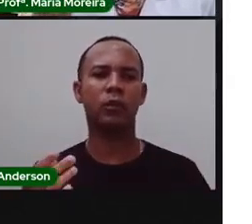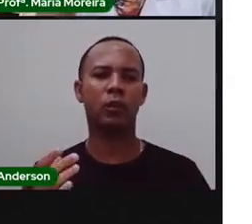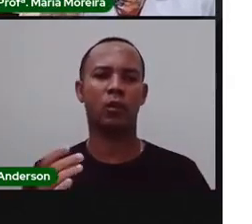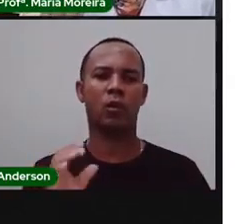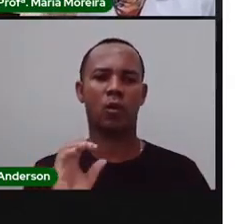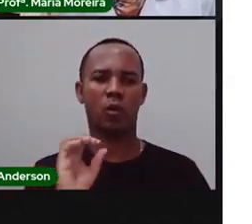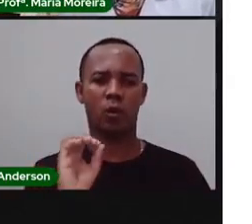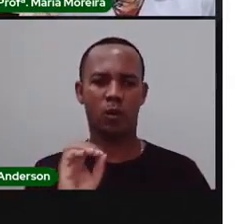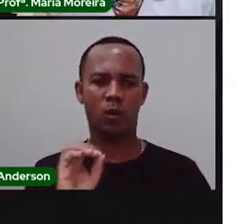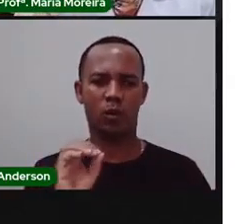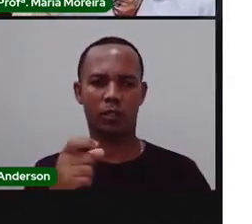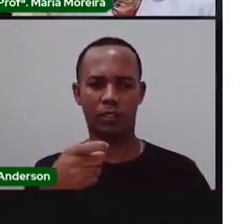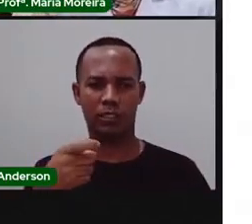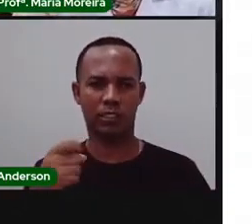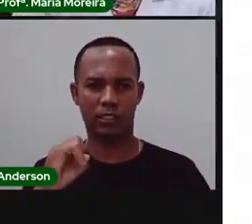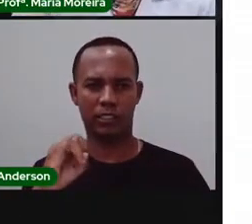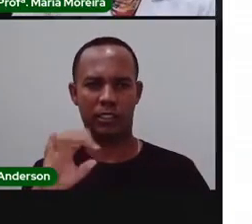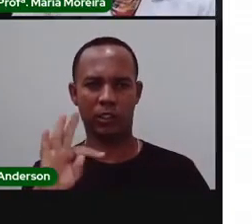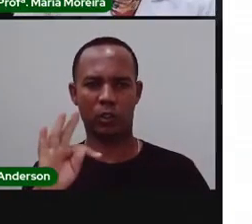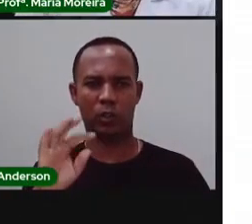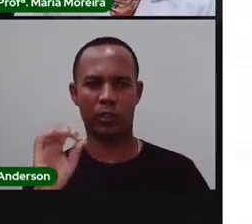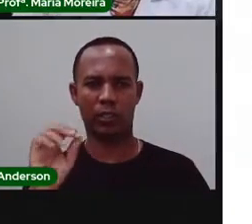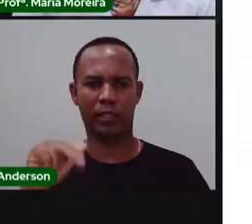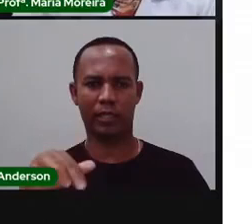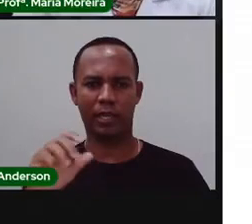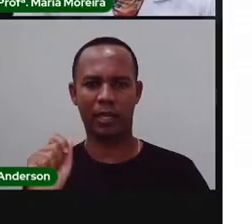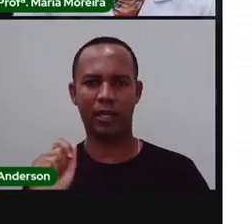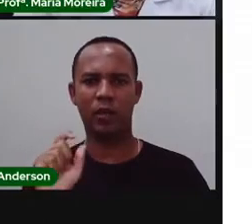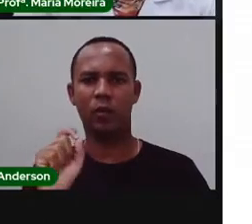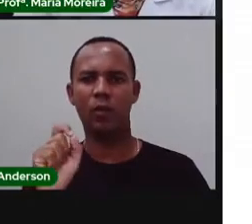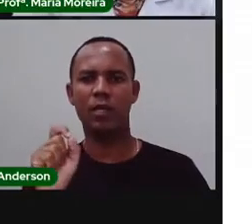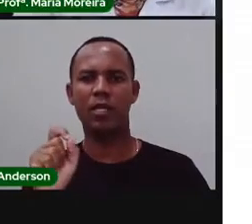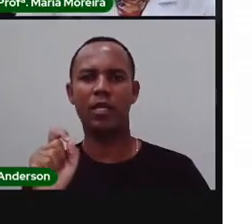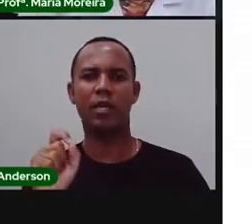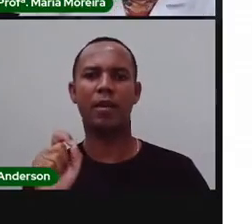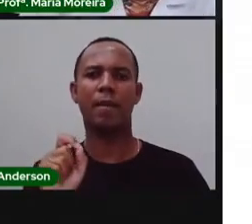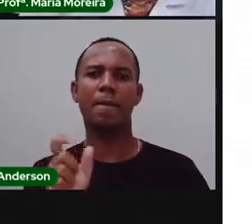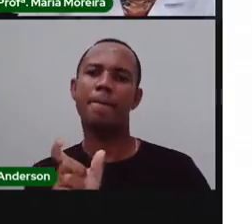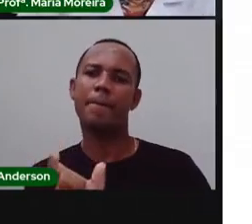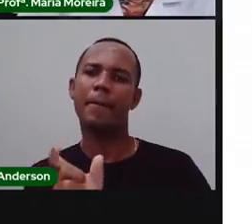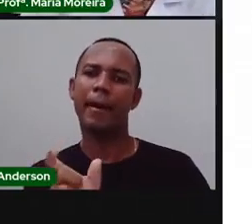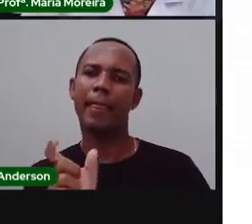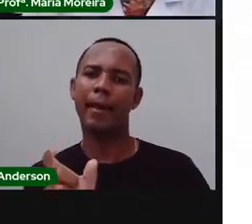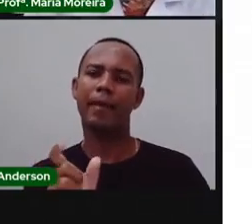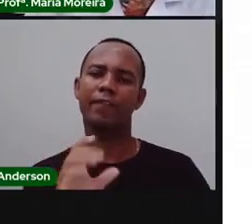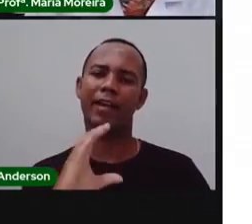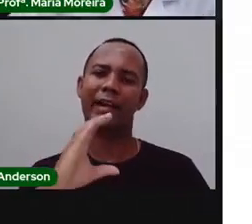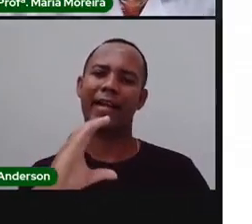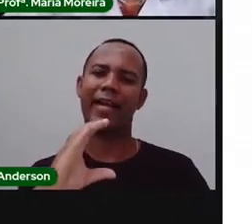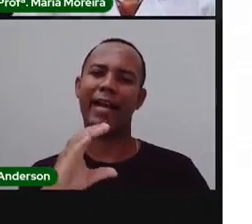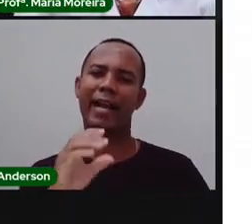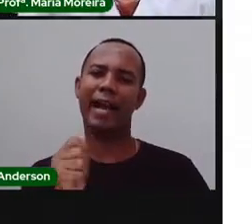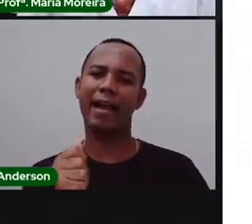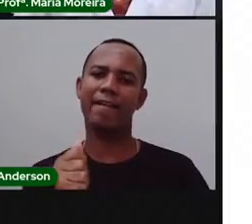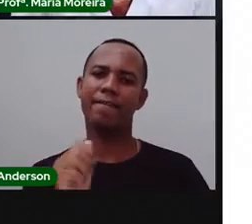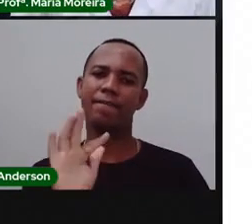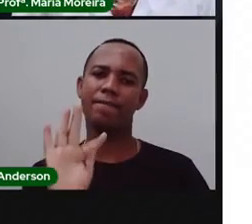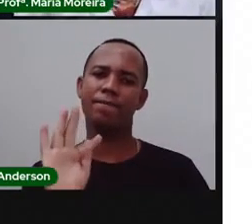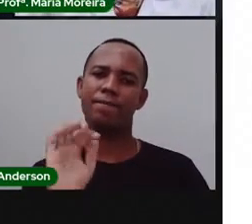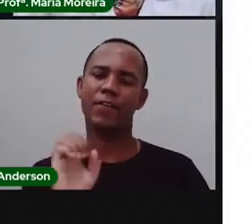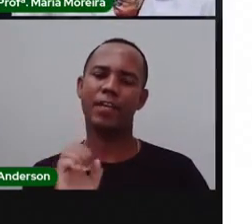Oxítona. Um exemplo, café. Então, se eu viro para Anderson e digo,